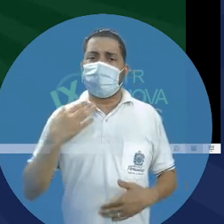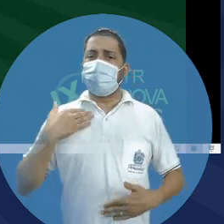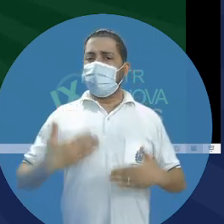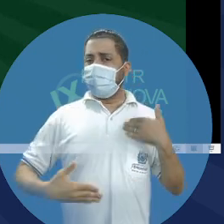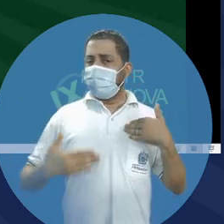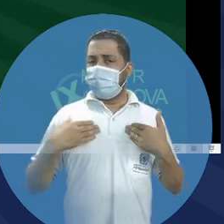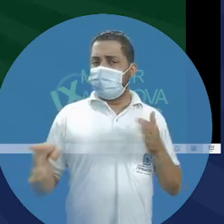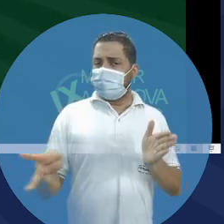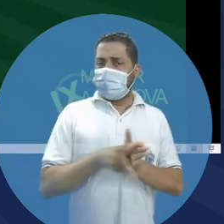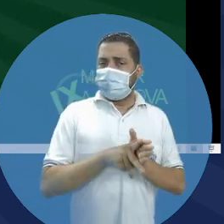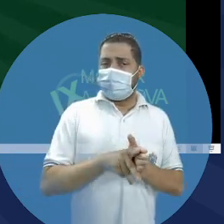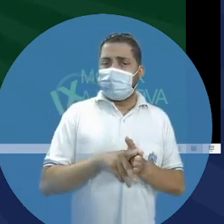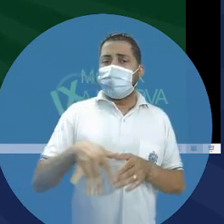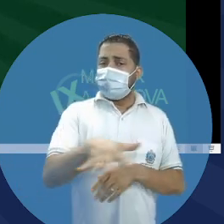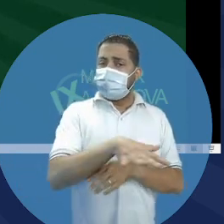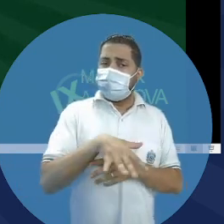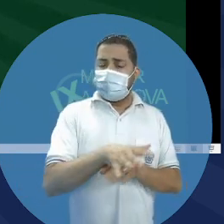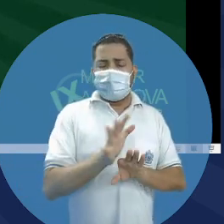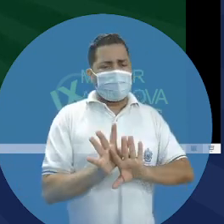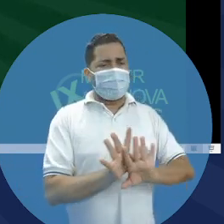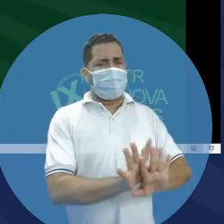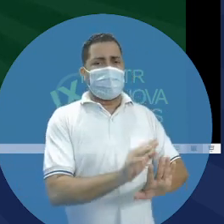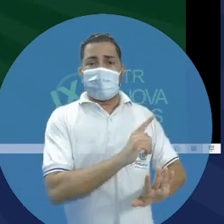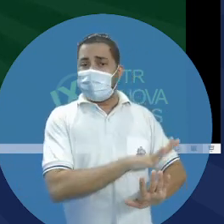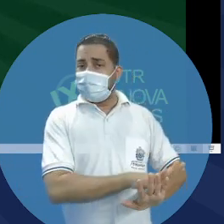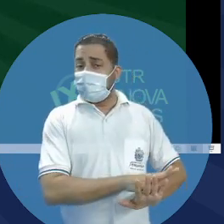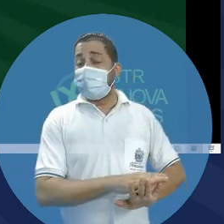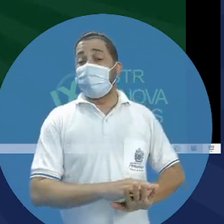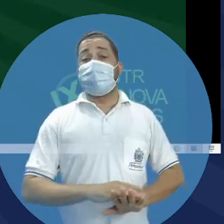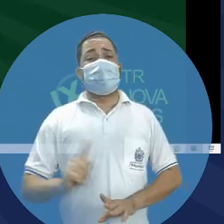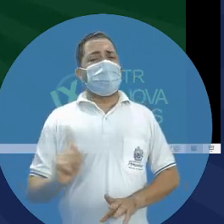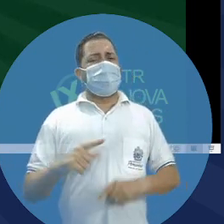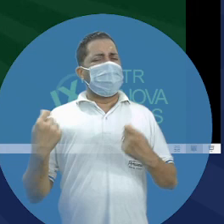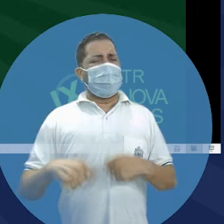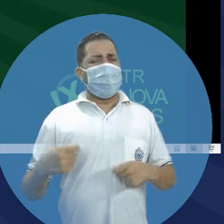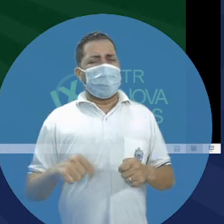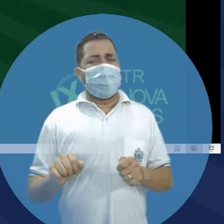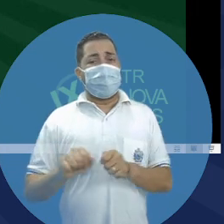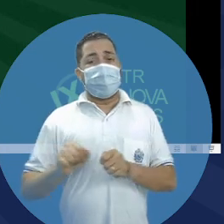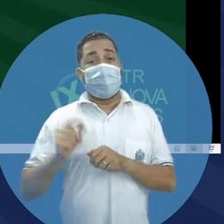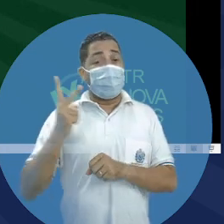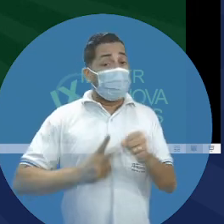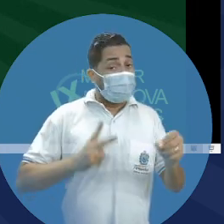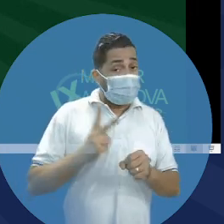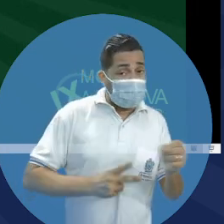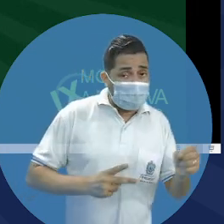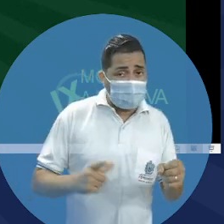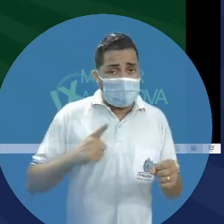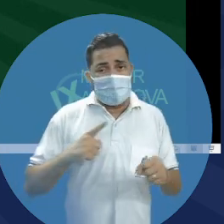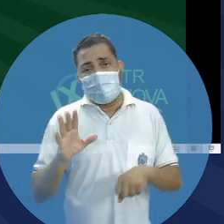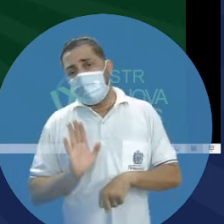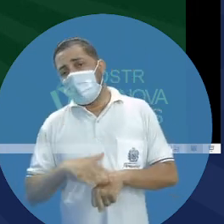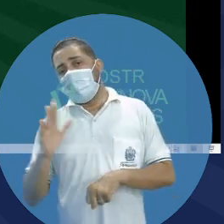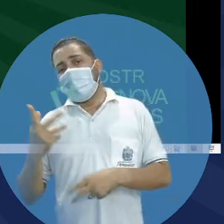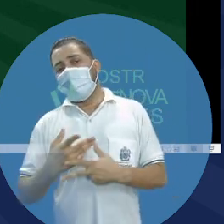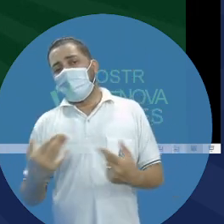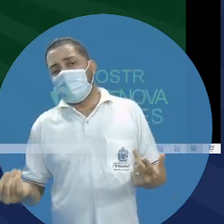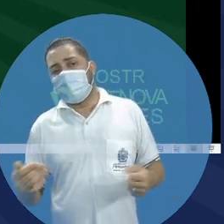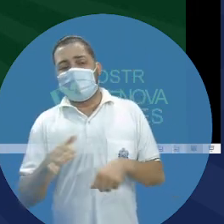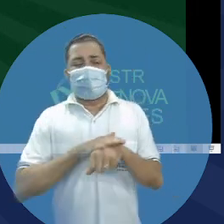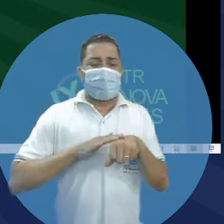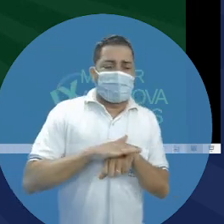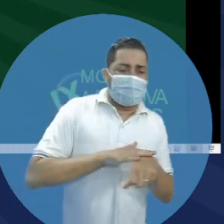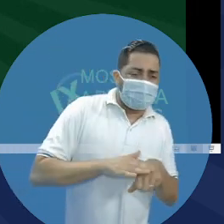e são delas, e não precisam praticar violência para ter algo mais, uma conversa, um relacionamento, e